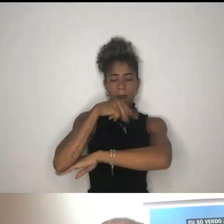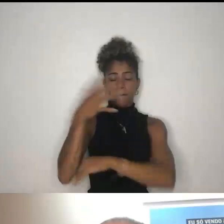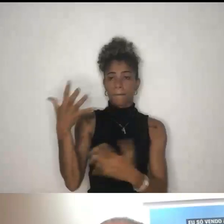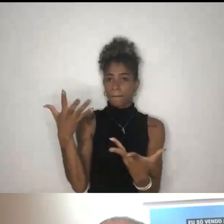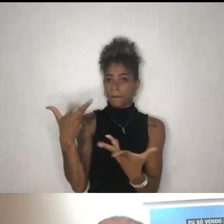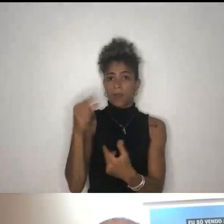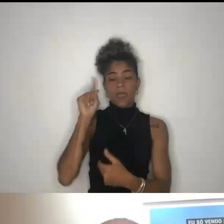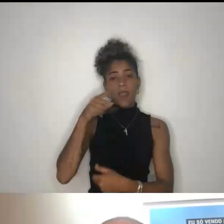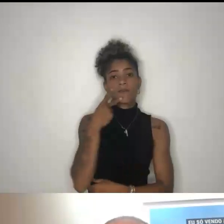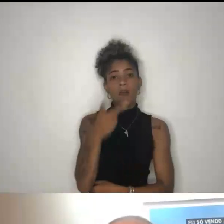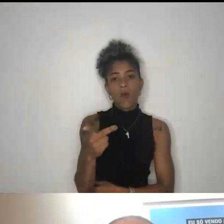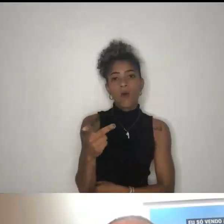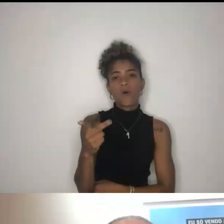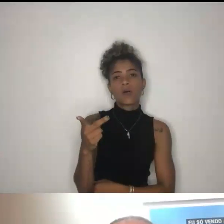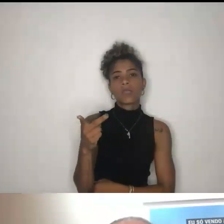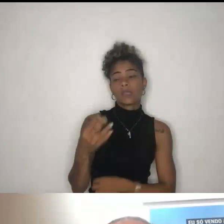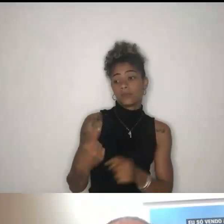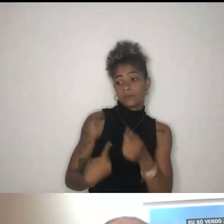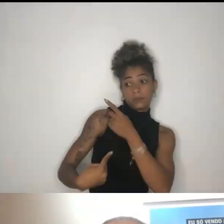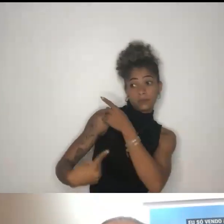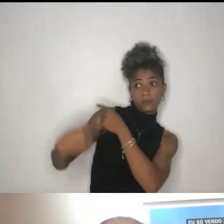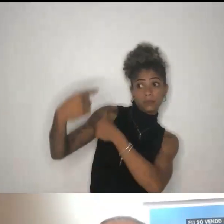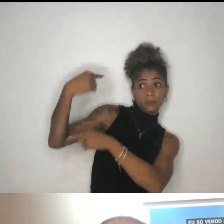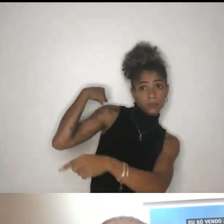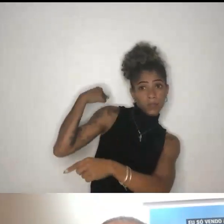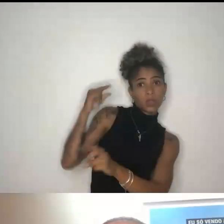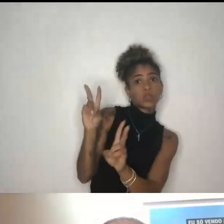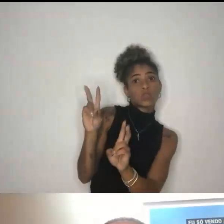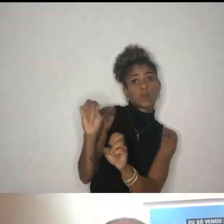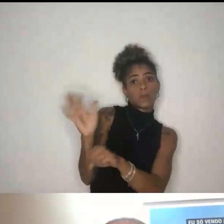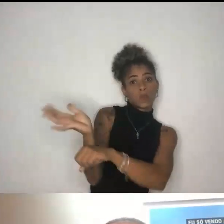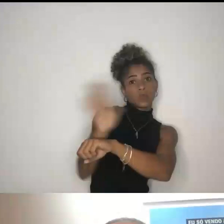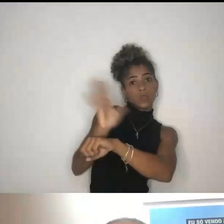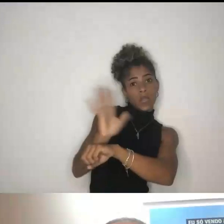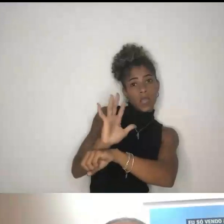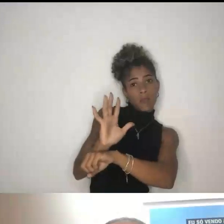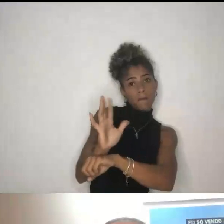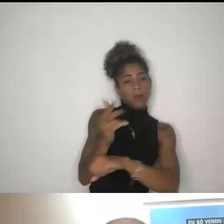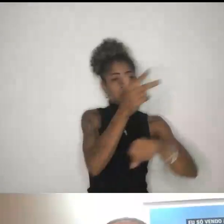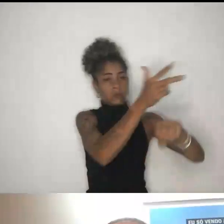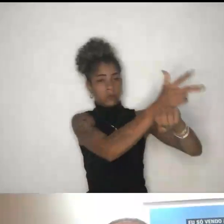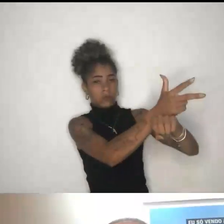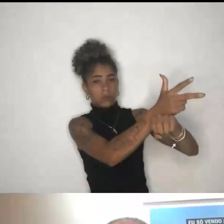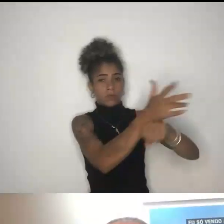falou naquela na semana passada sobre a questão do cinema versus audiovisual né